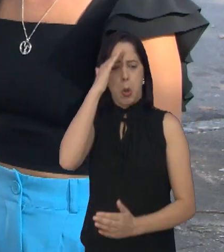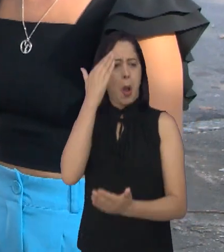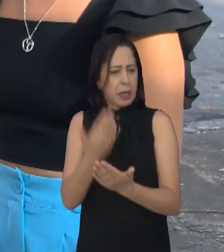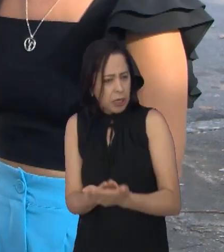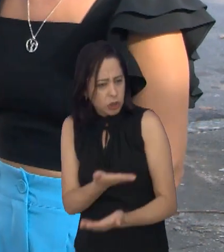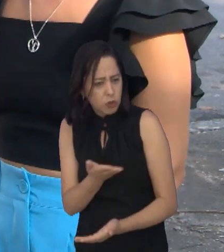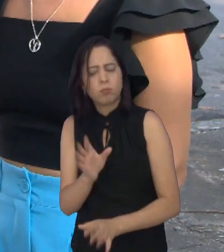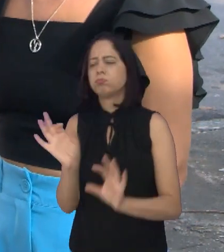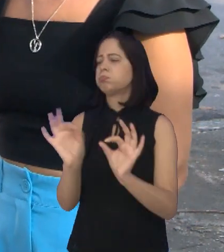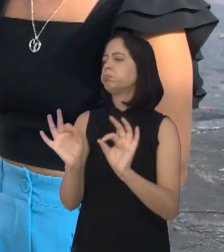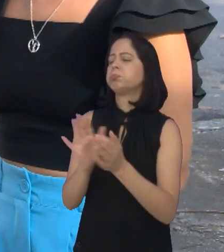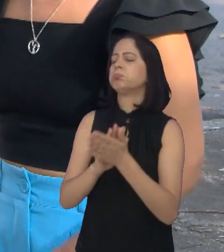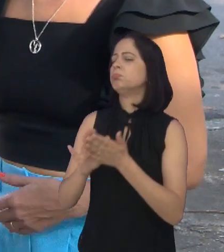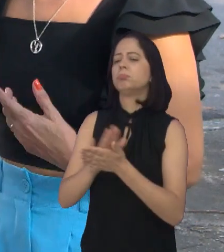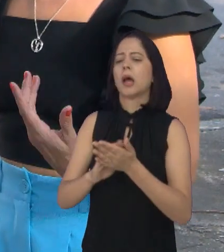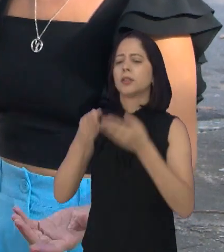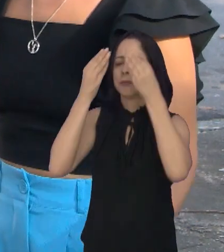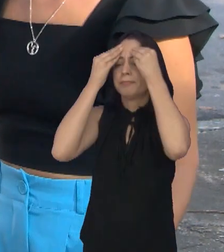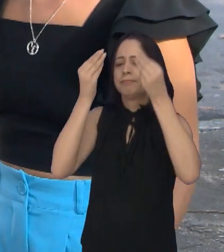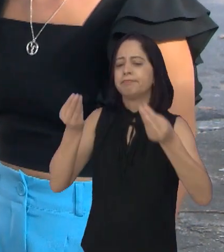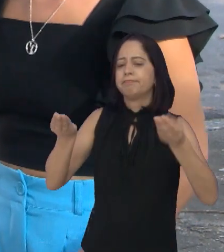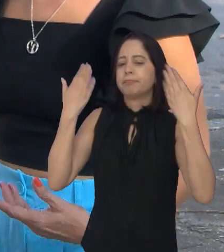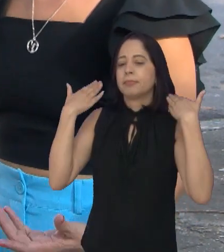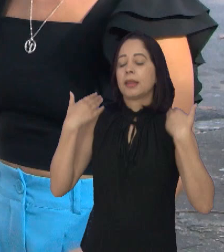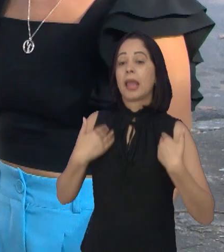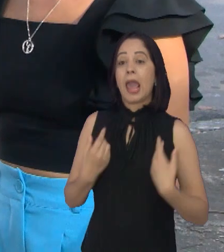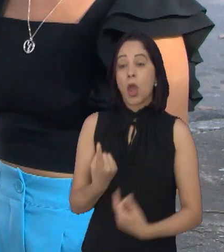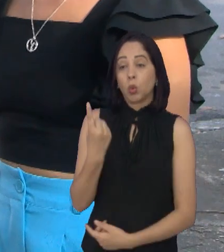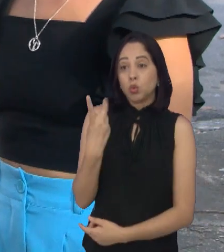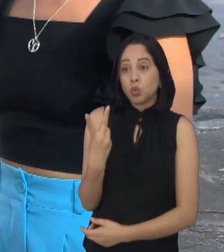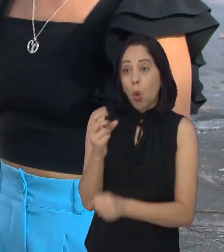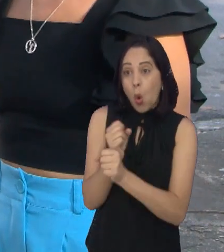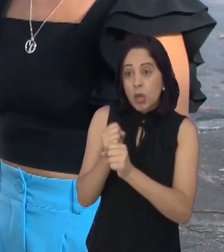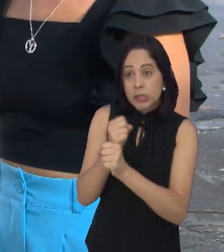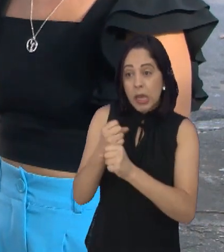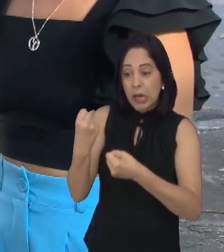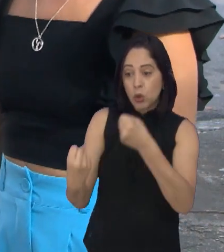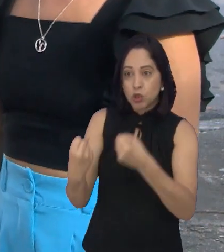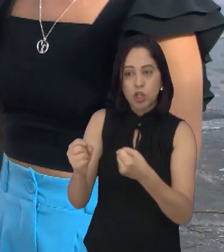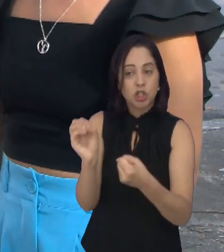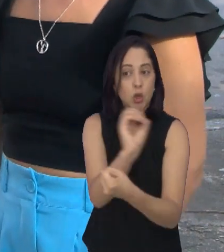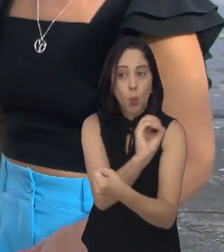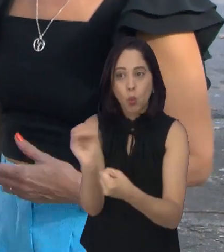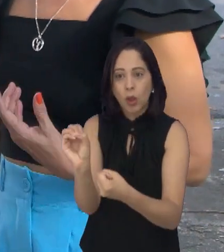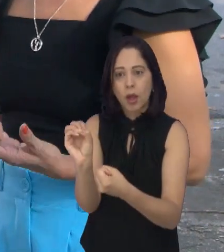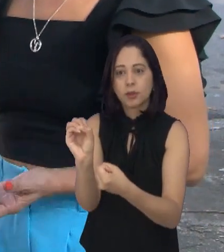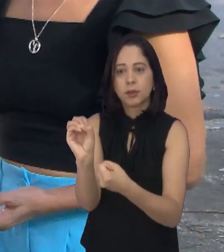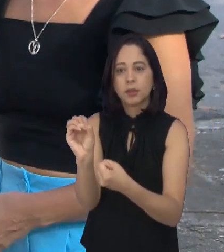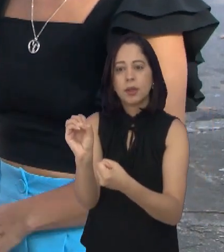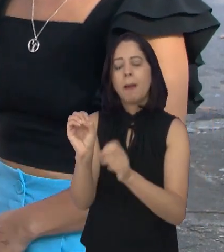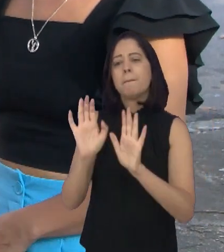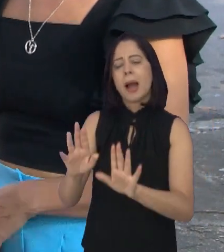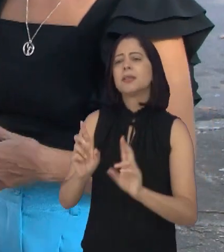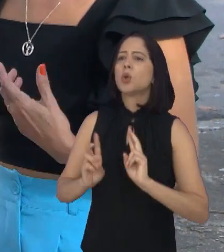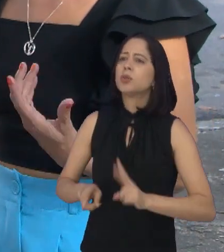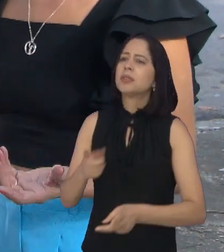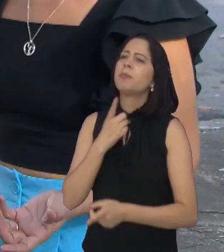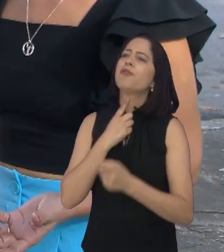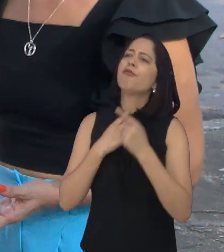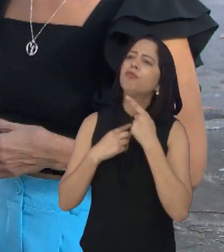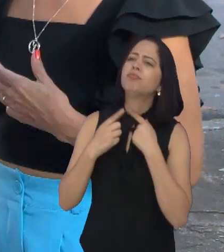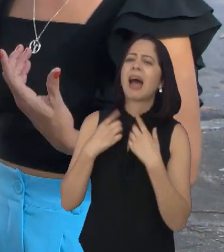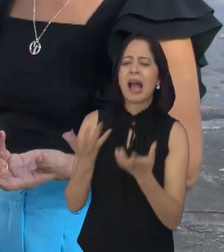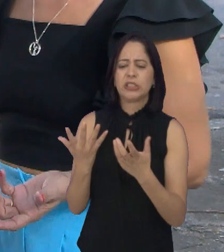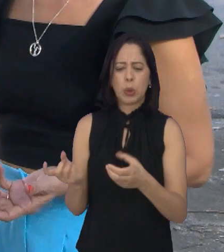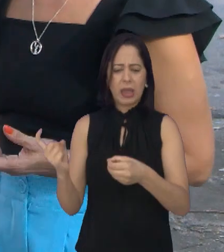tudo, eu esperei todo esse tempo, eu fiquei 12 anos sem dirigir. Aí essa vontade de voltar a